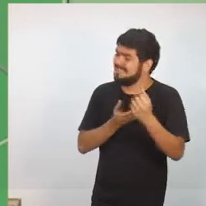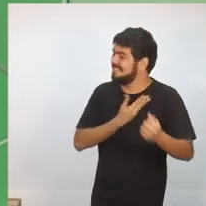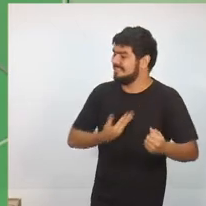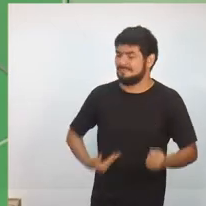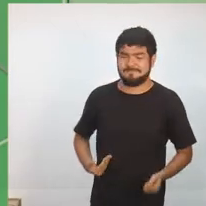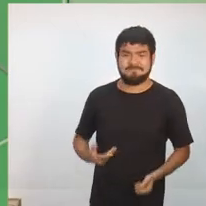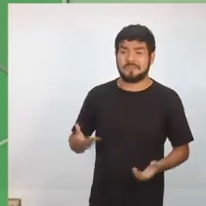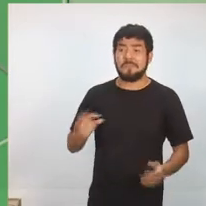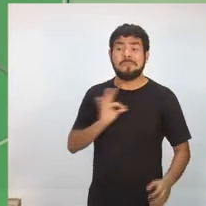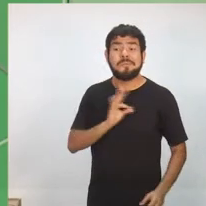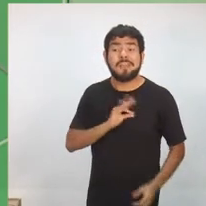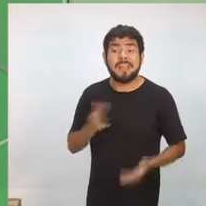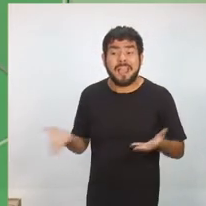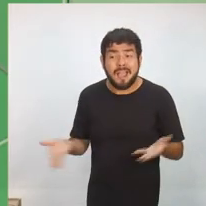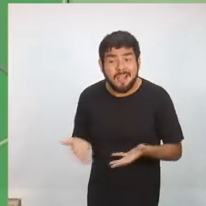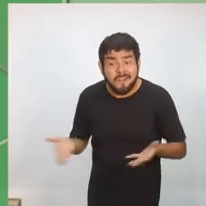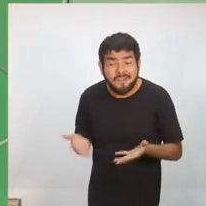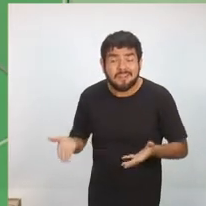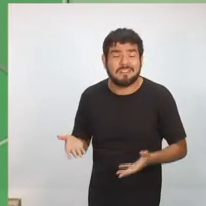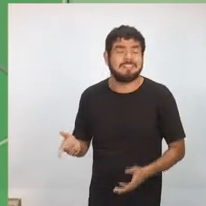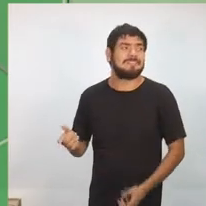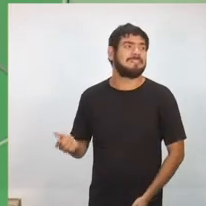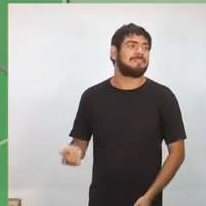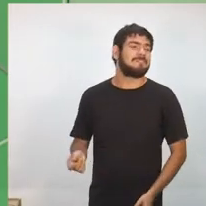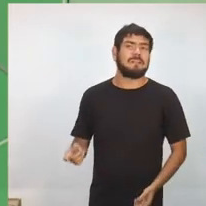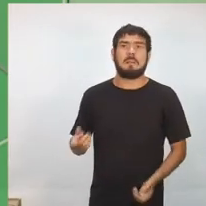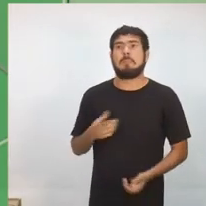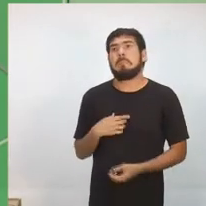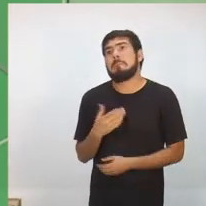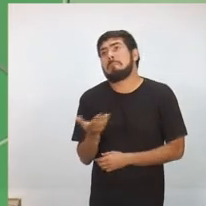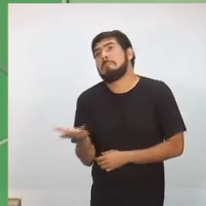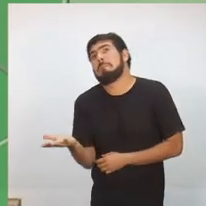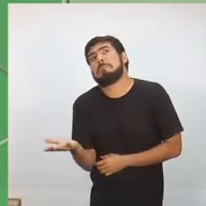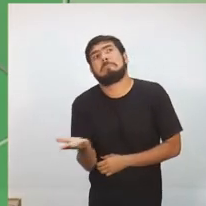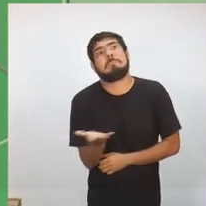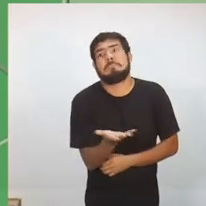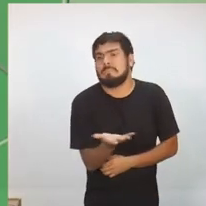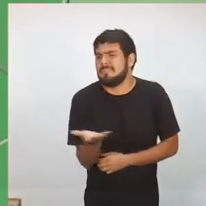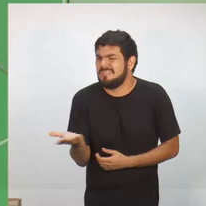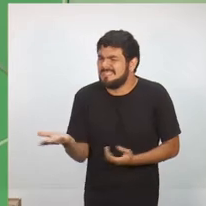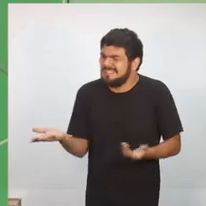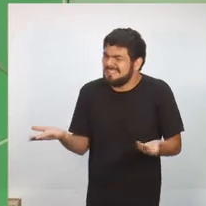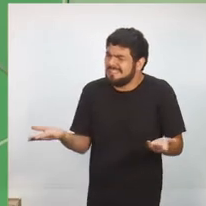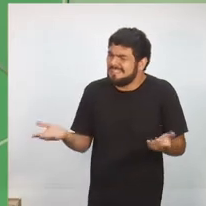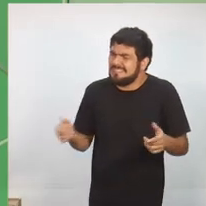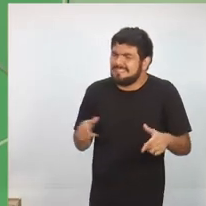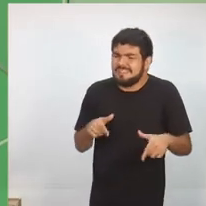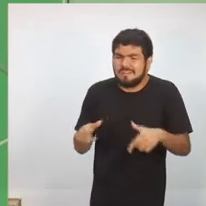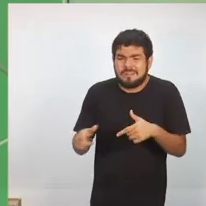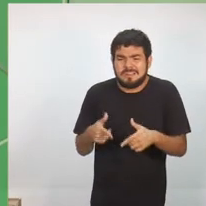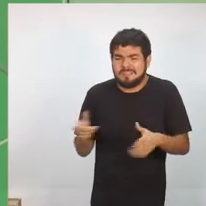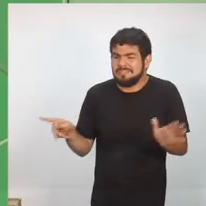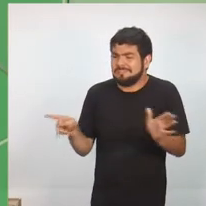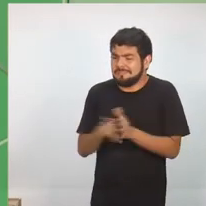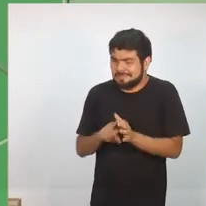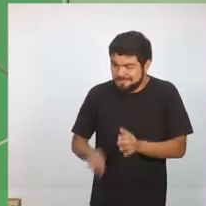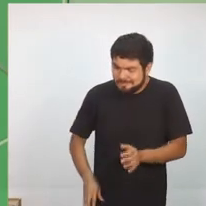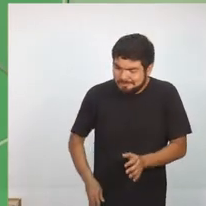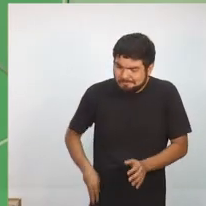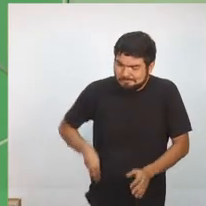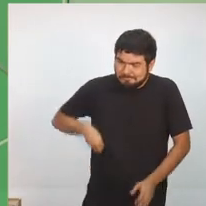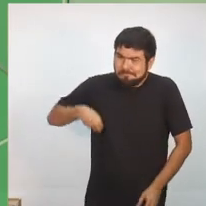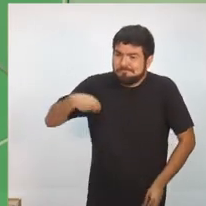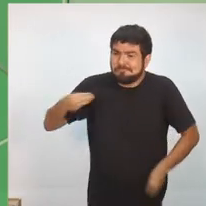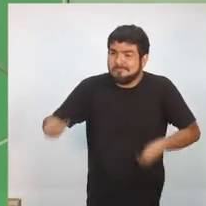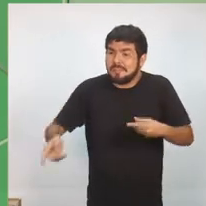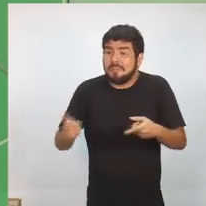policiais militares, eles estão mendigando para poder, ou trabalhando com seus próprios recursos, porque em algumas situações